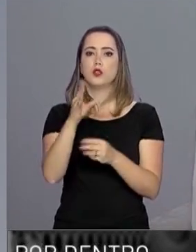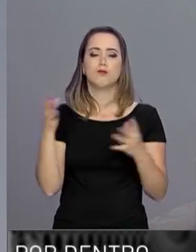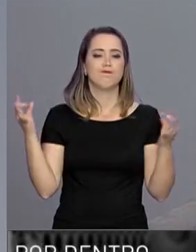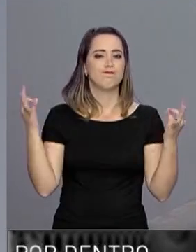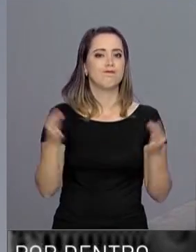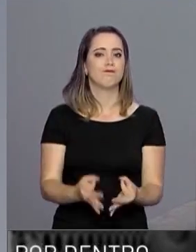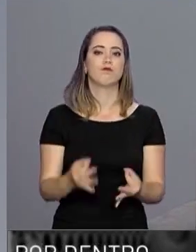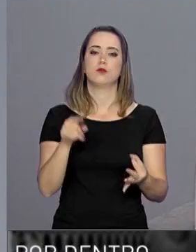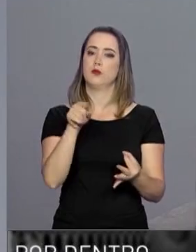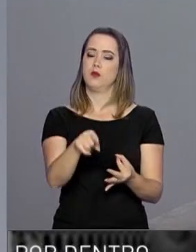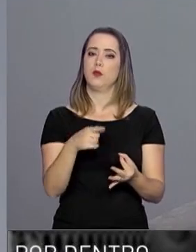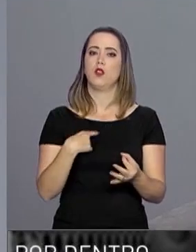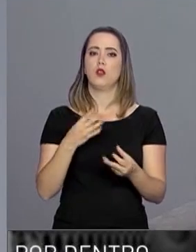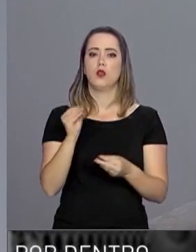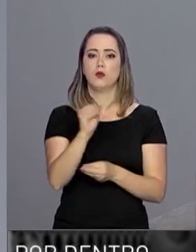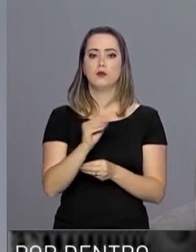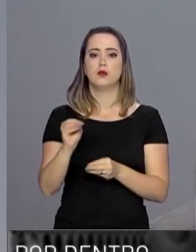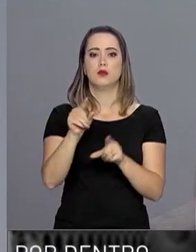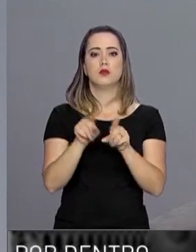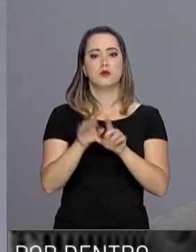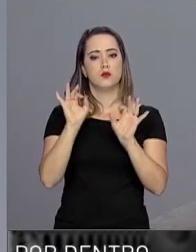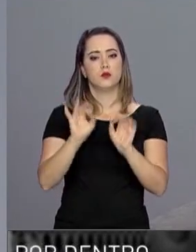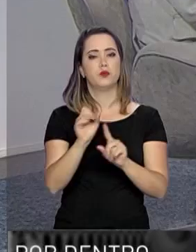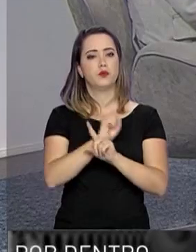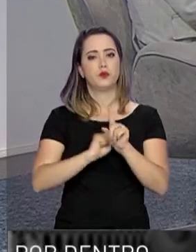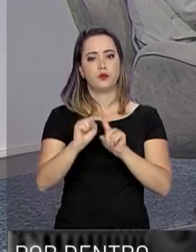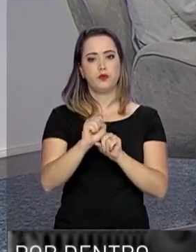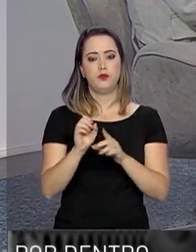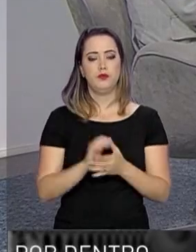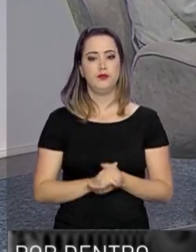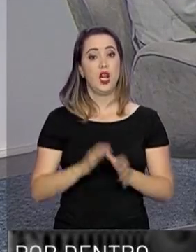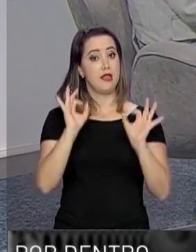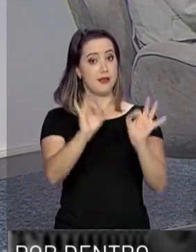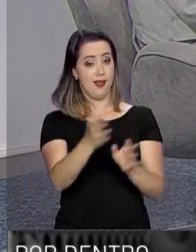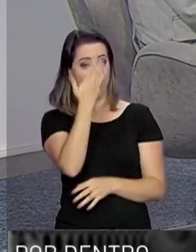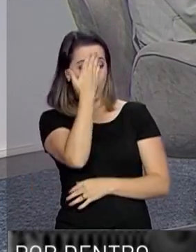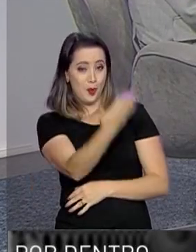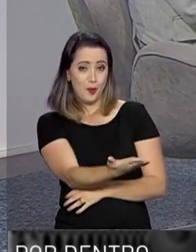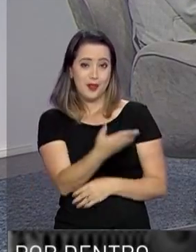qualidade e atendimento realmente à sociedade. Tá certo,